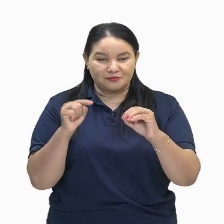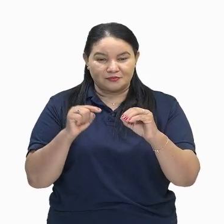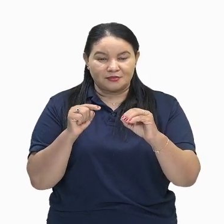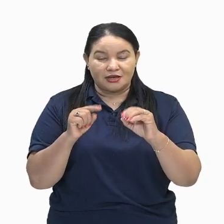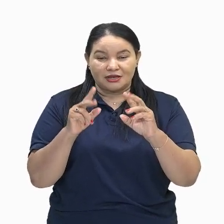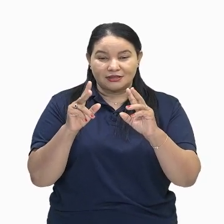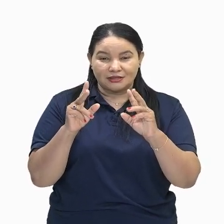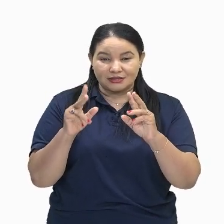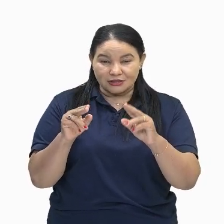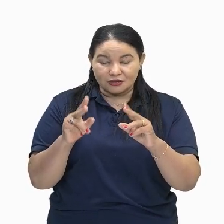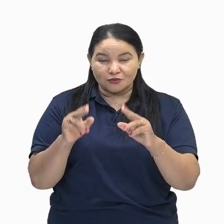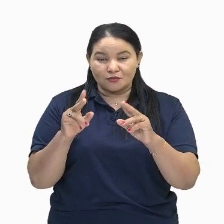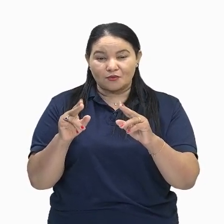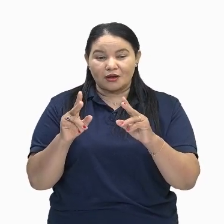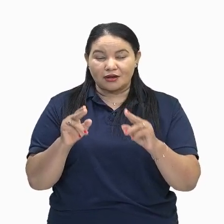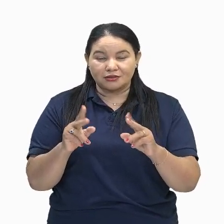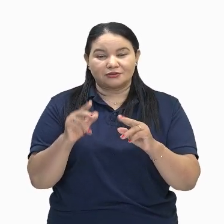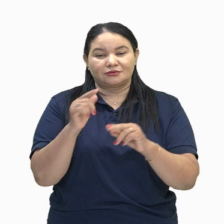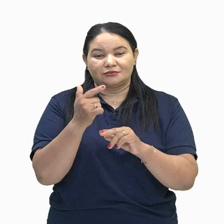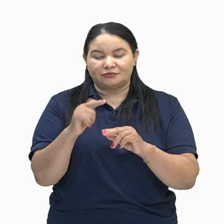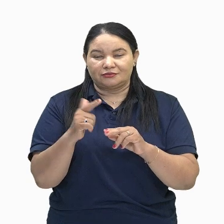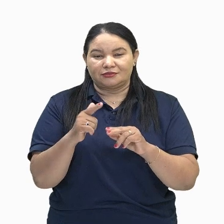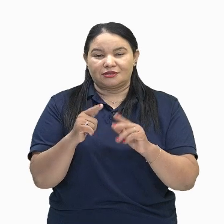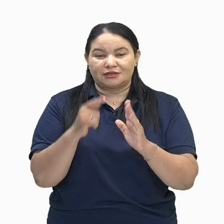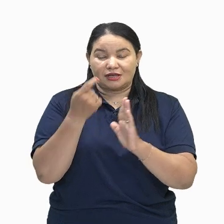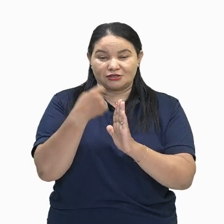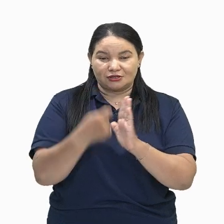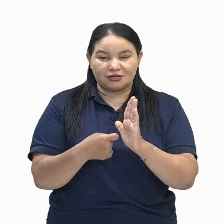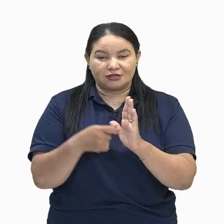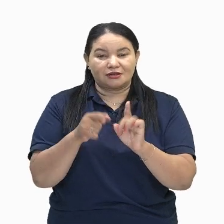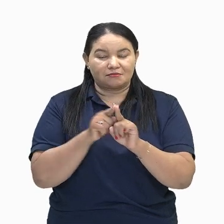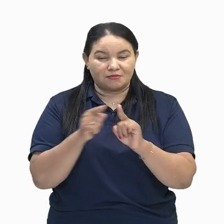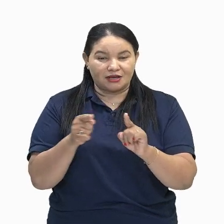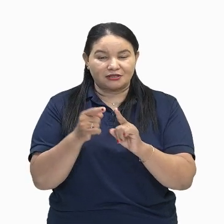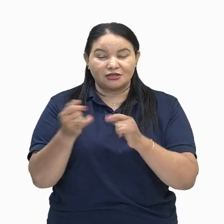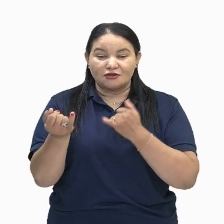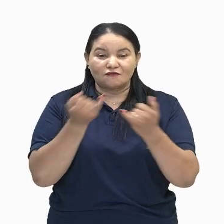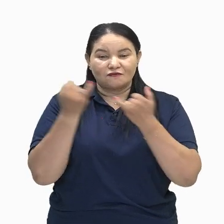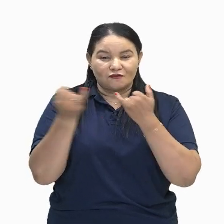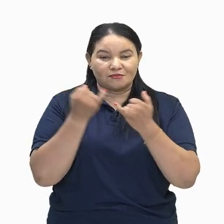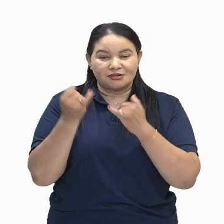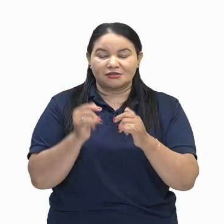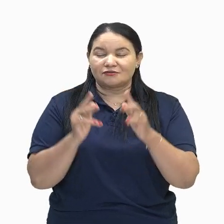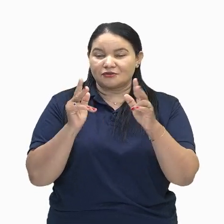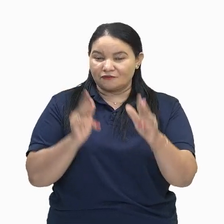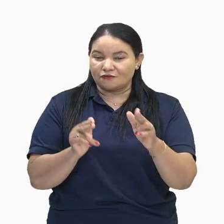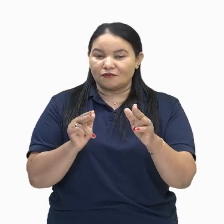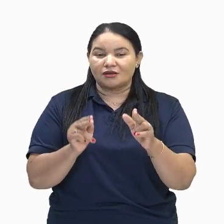iguais exatamente na escrita, porém a informação é a mesma, né?